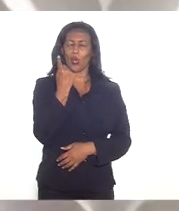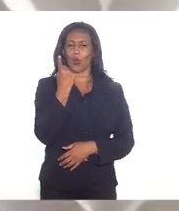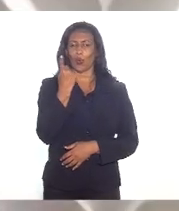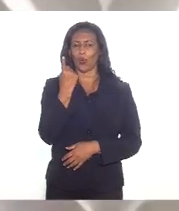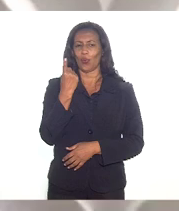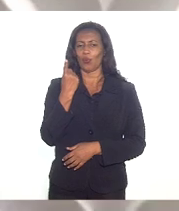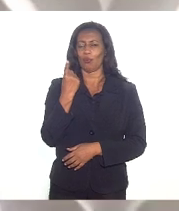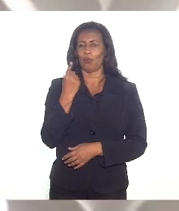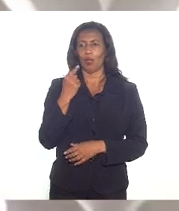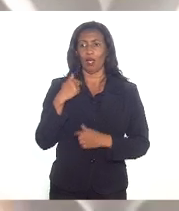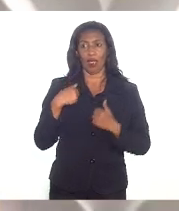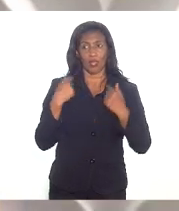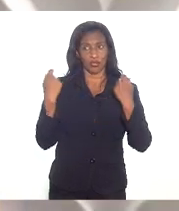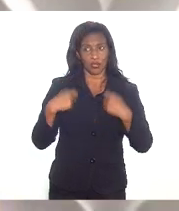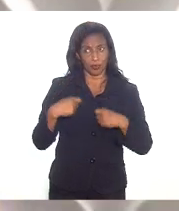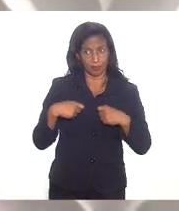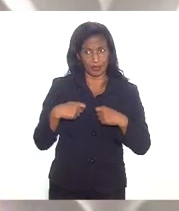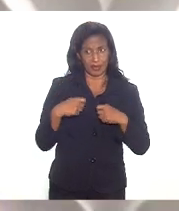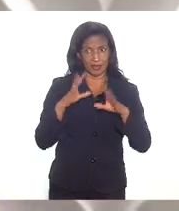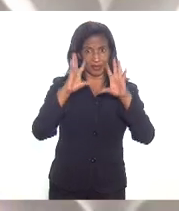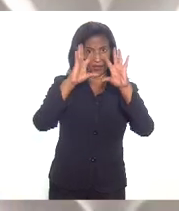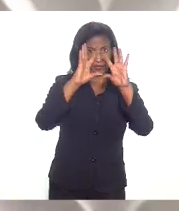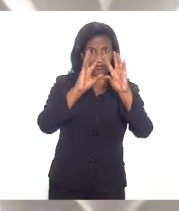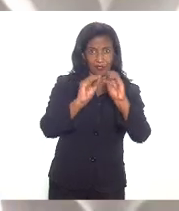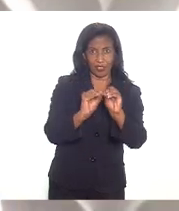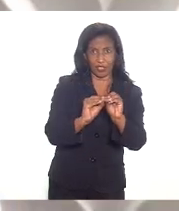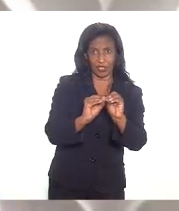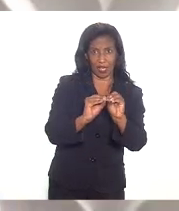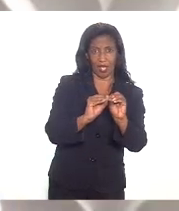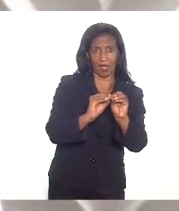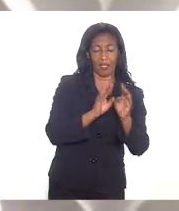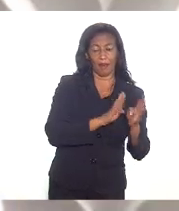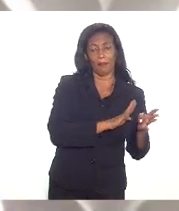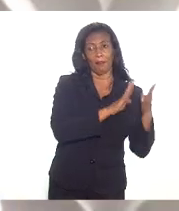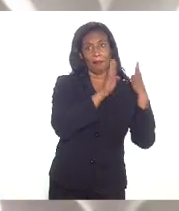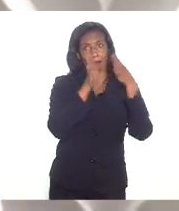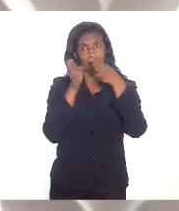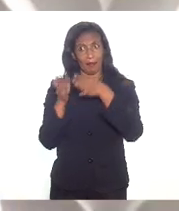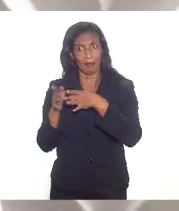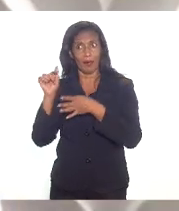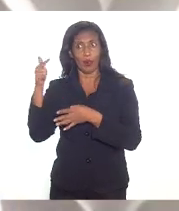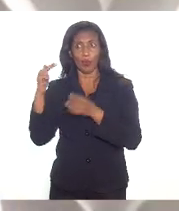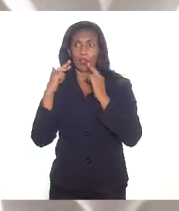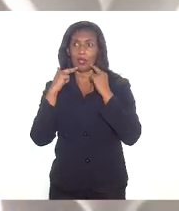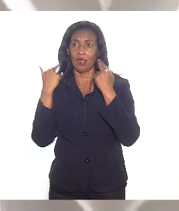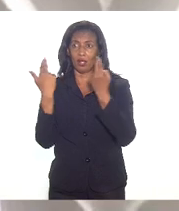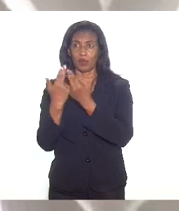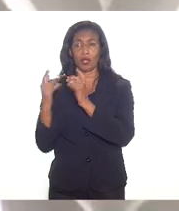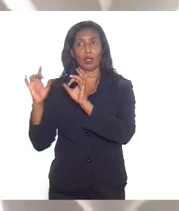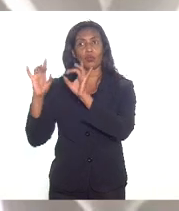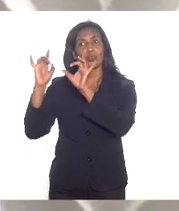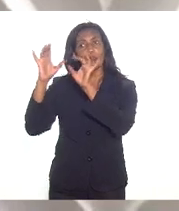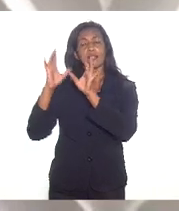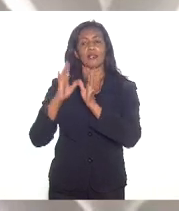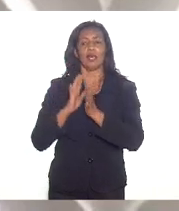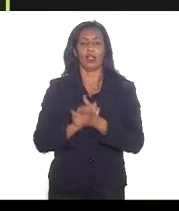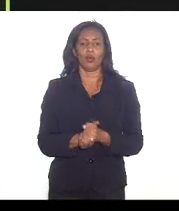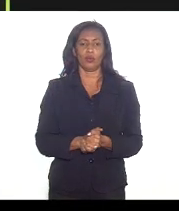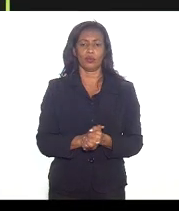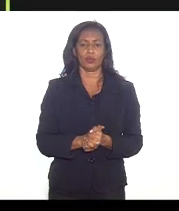que sair dessa sala para entrar em outra sala para estar na votação da SEDAI, que é a primeira votação. Tá legal. Então vamos fazer o seguinte.